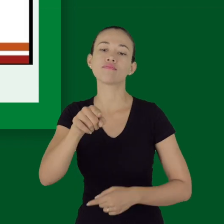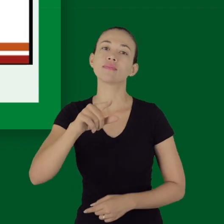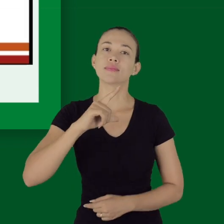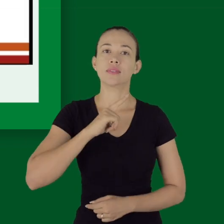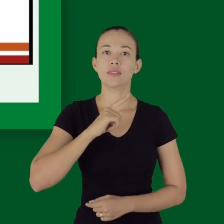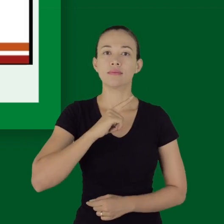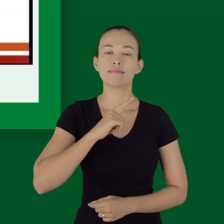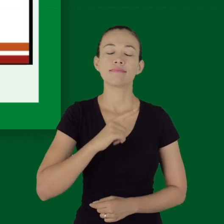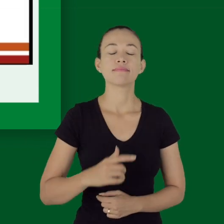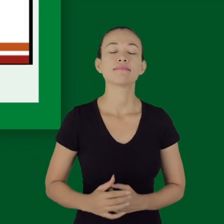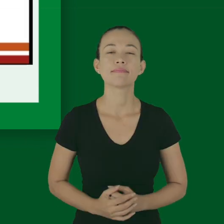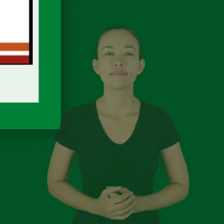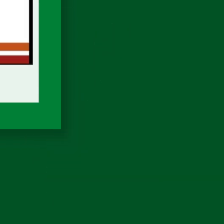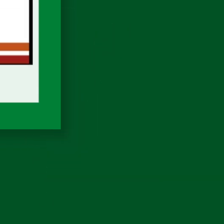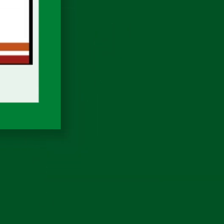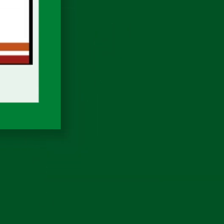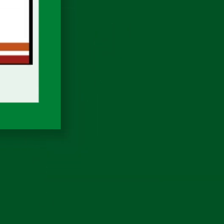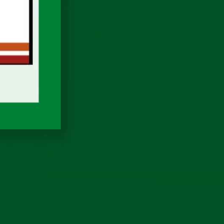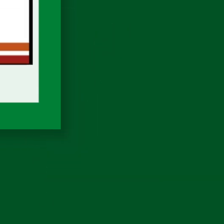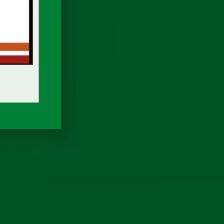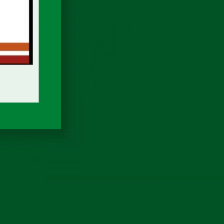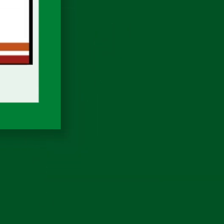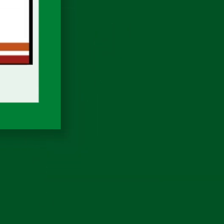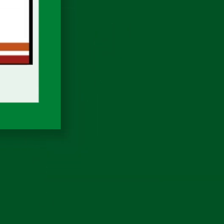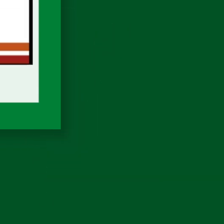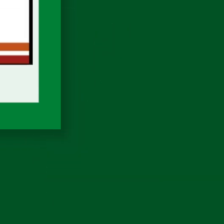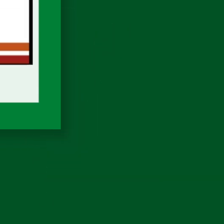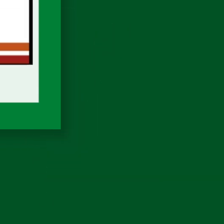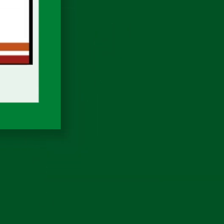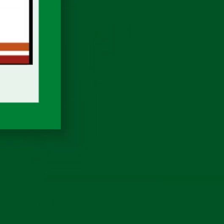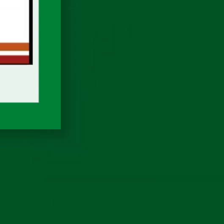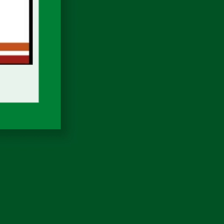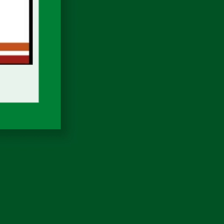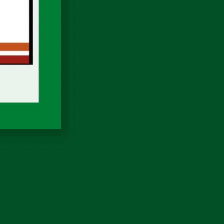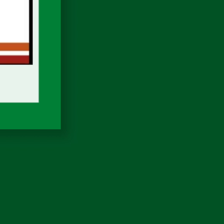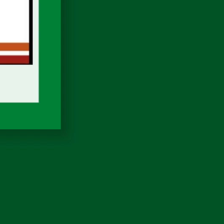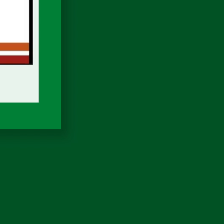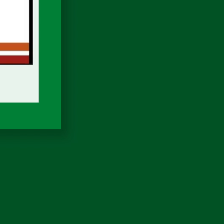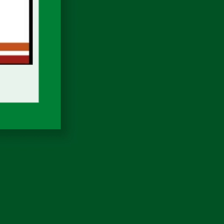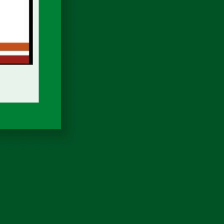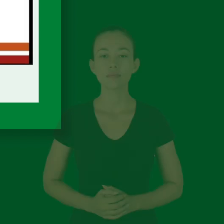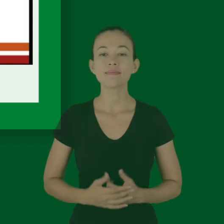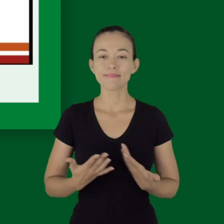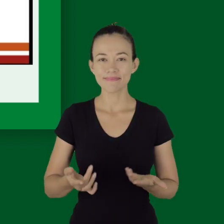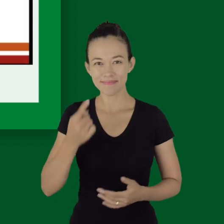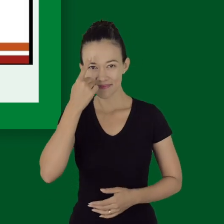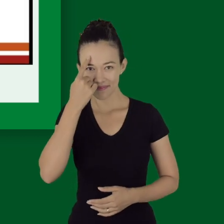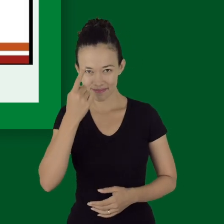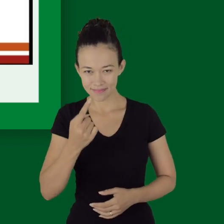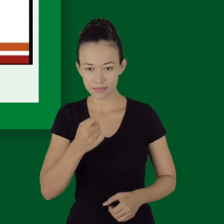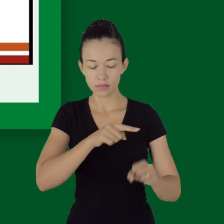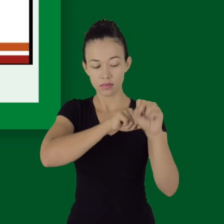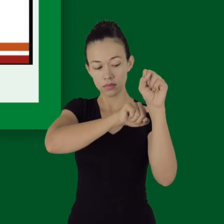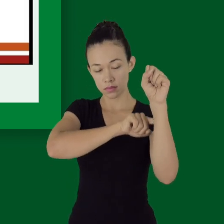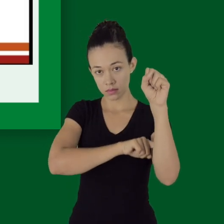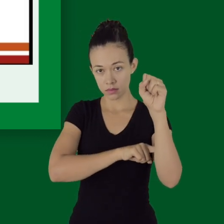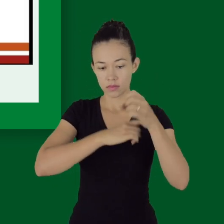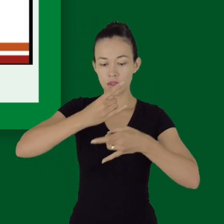ela tem a sua correspondência, ela é subdividida tanto dentro das suas estruturas ósseas como das suas estruturas medulares. Então, nós